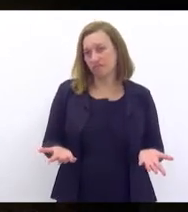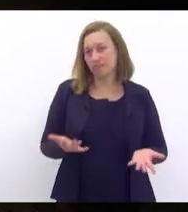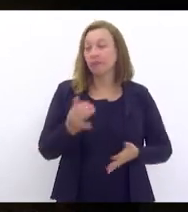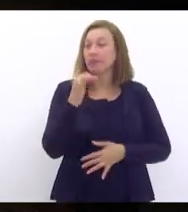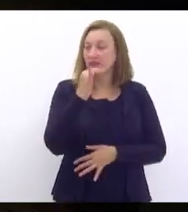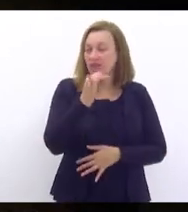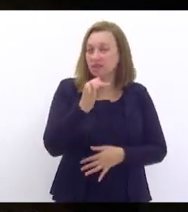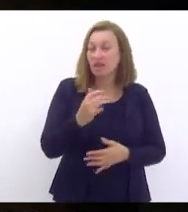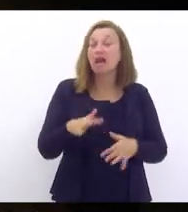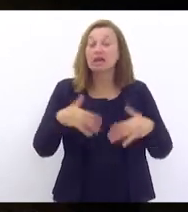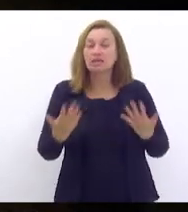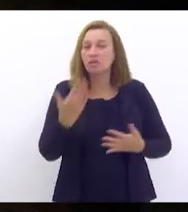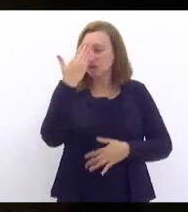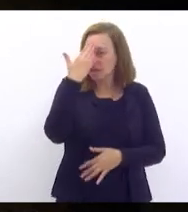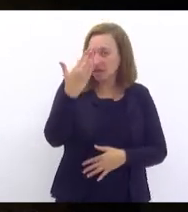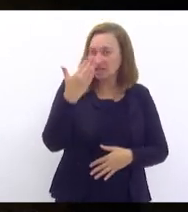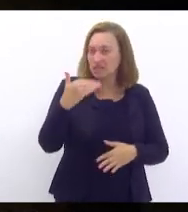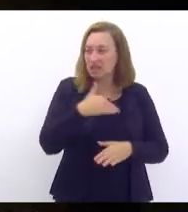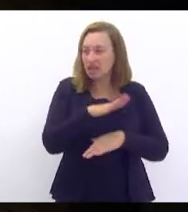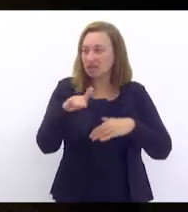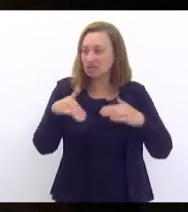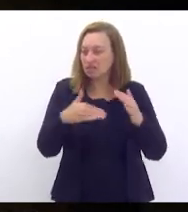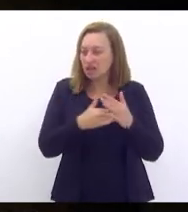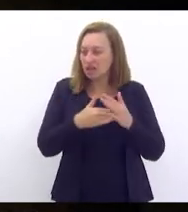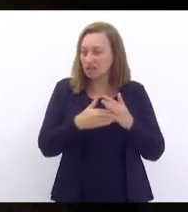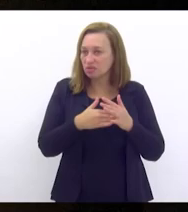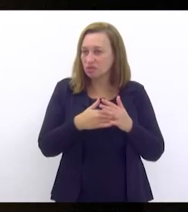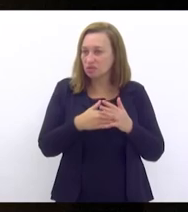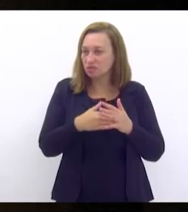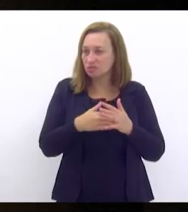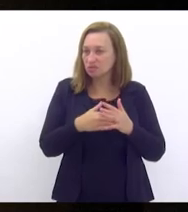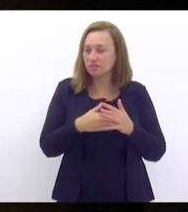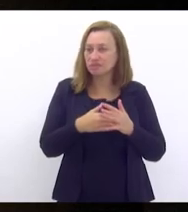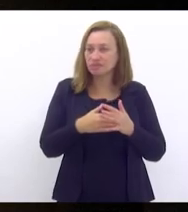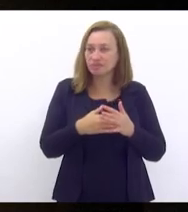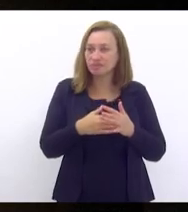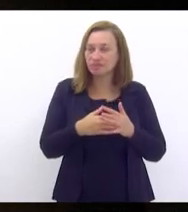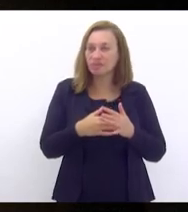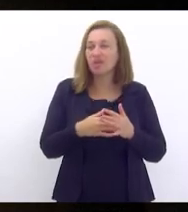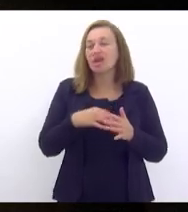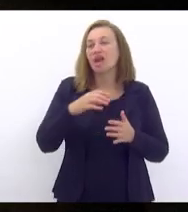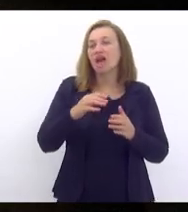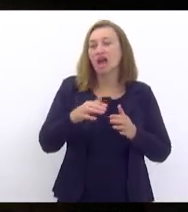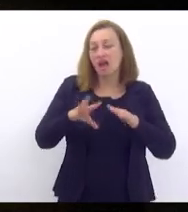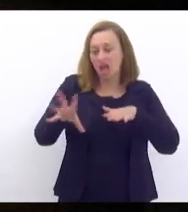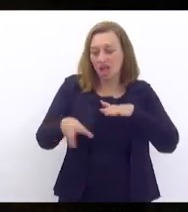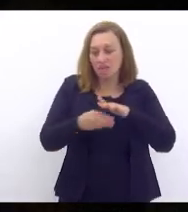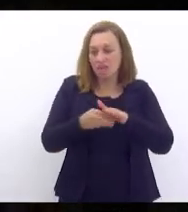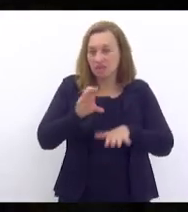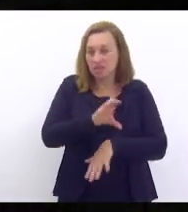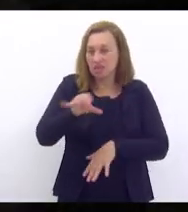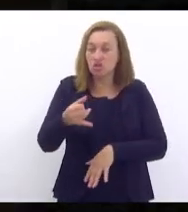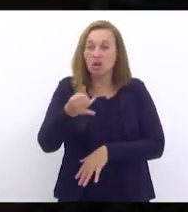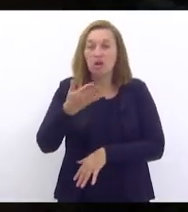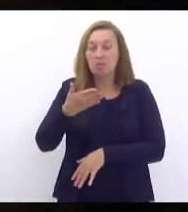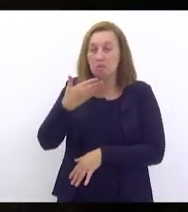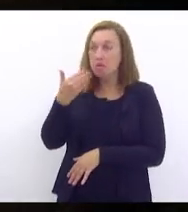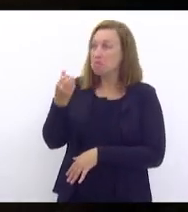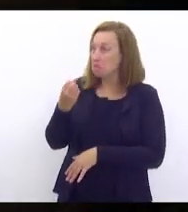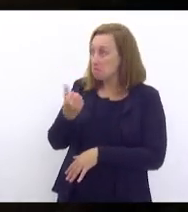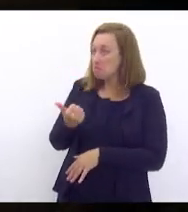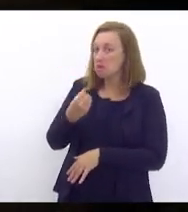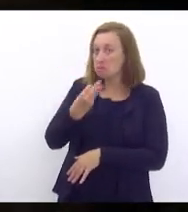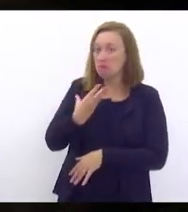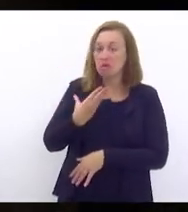isso. Eu queria, então, agradecer a todos que deram os pareceres. A emenda da CCJ melhora, a emenda é boa. Aliás, o deputado Luiz